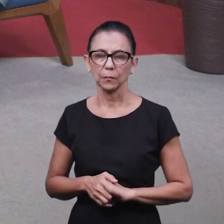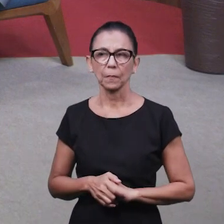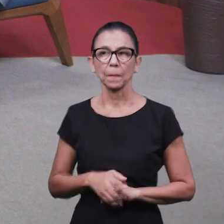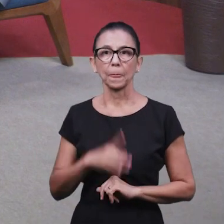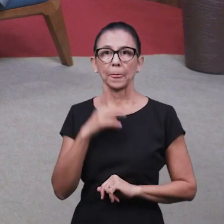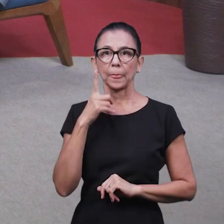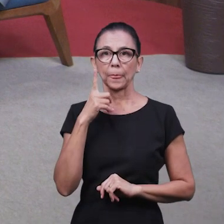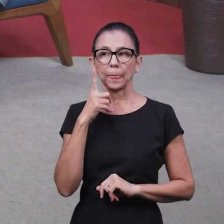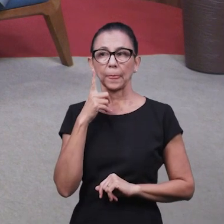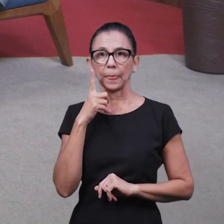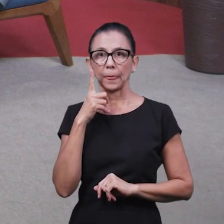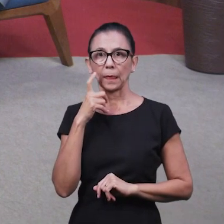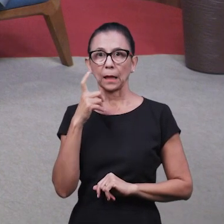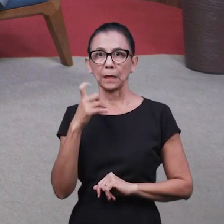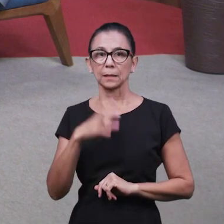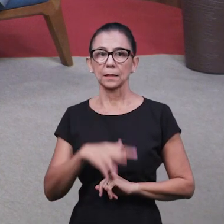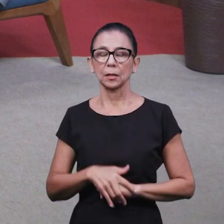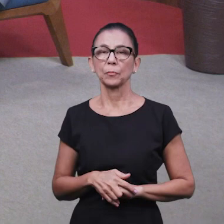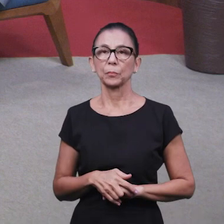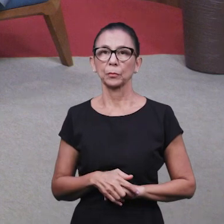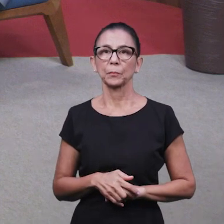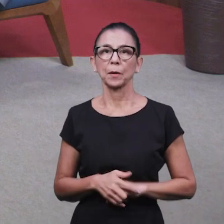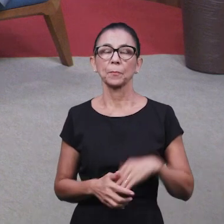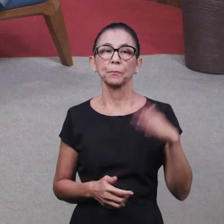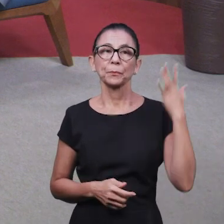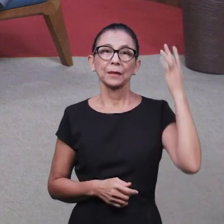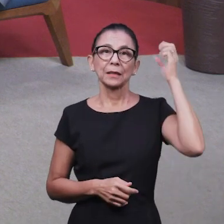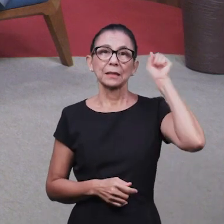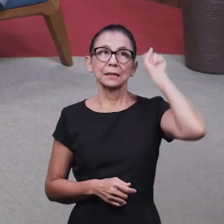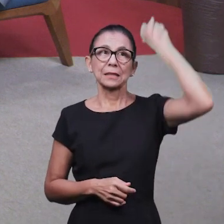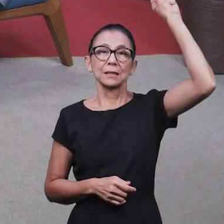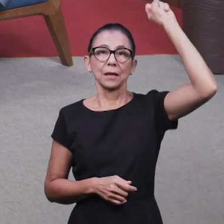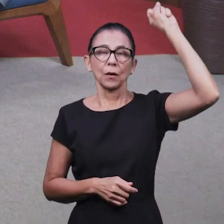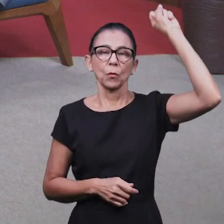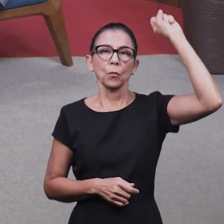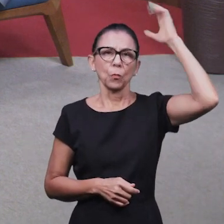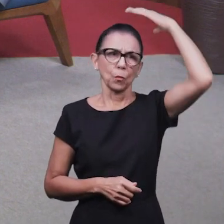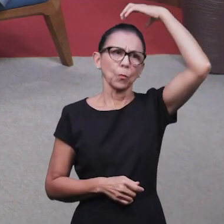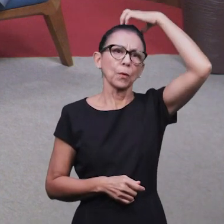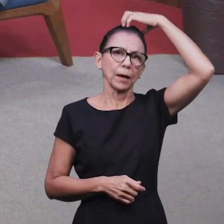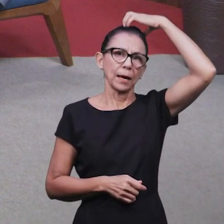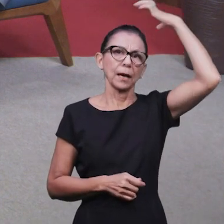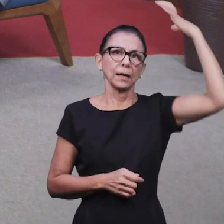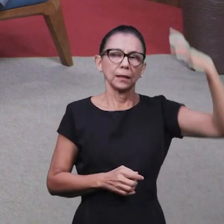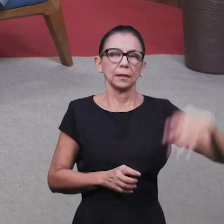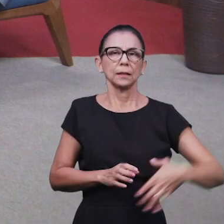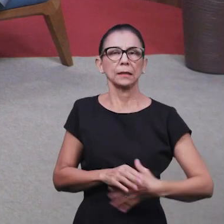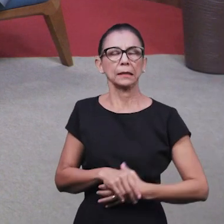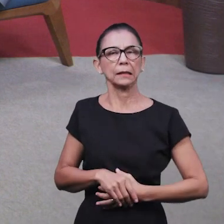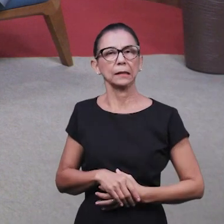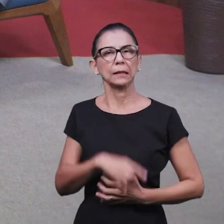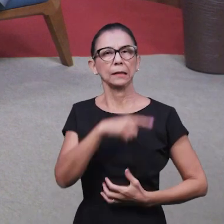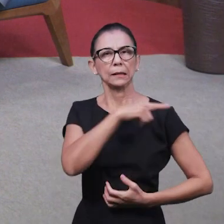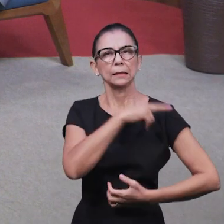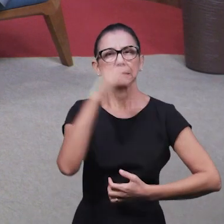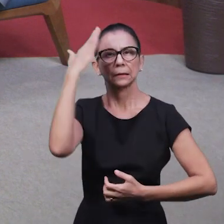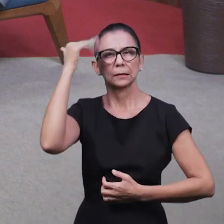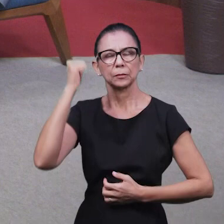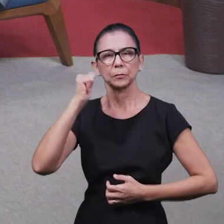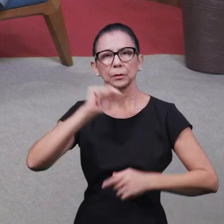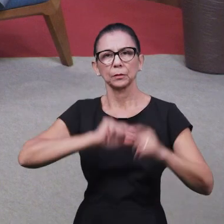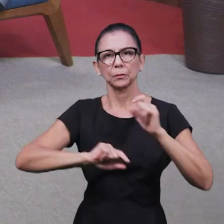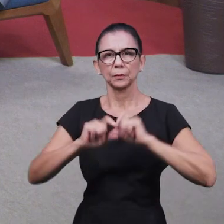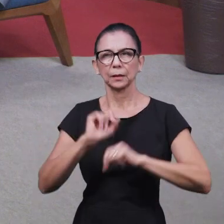que ele temia Davi, não era uma questão de temor como se teme a Deus, né? Ele temia porque, na verdade, ele sabia